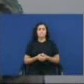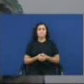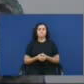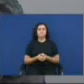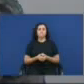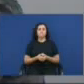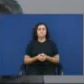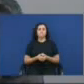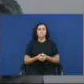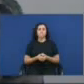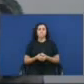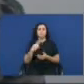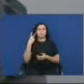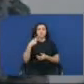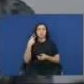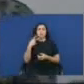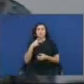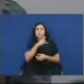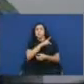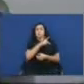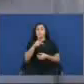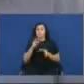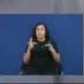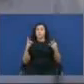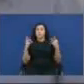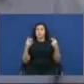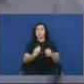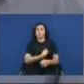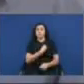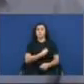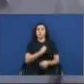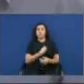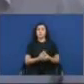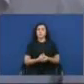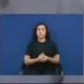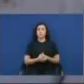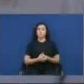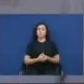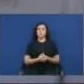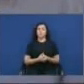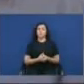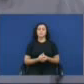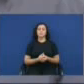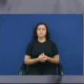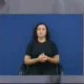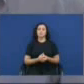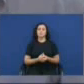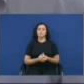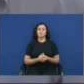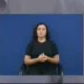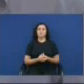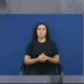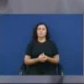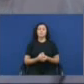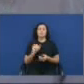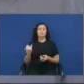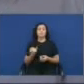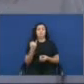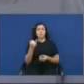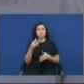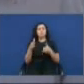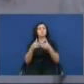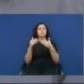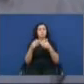Senhor presidente, nobres vereadoras, plateia presentes, meios de comunicação que nos acompanham. É muito importante